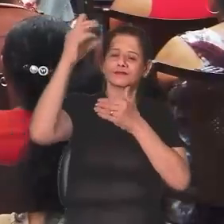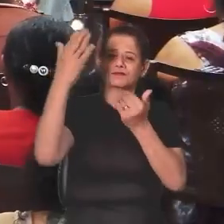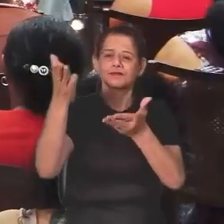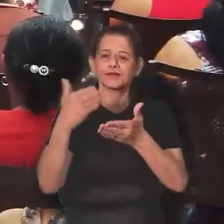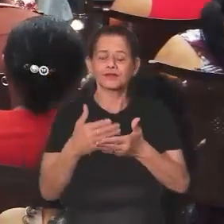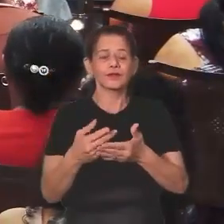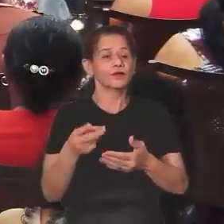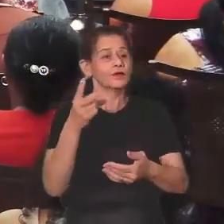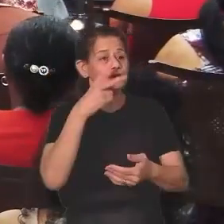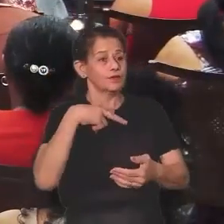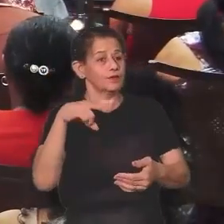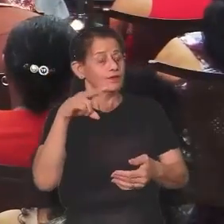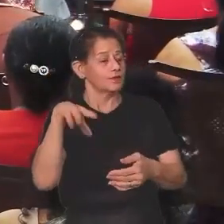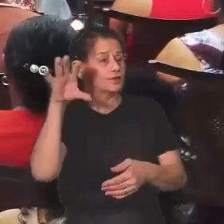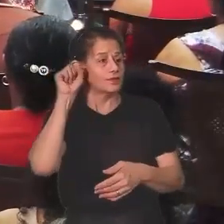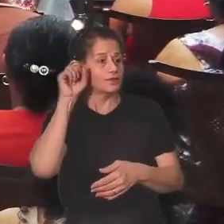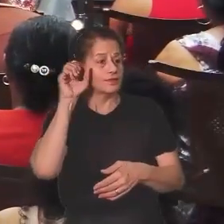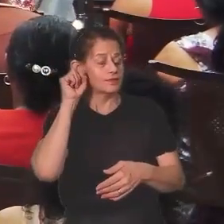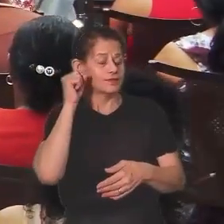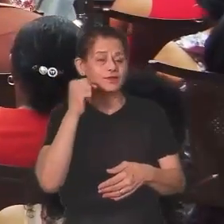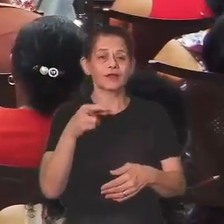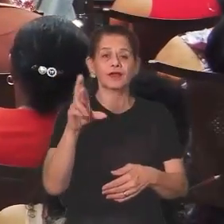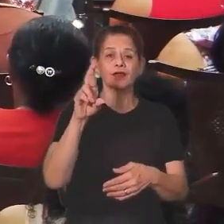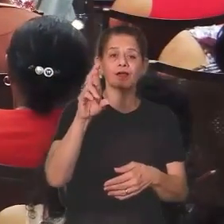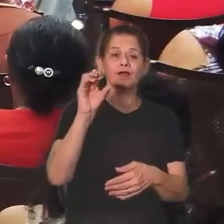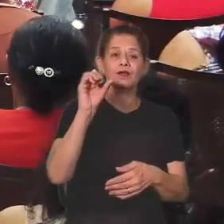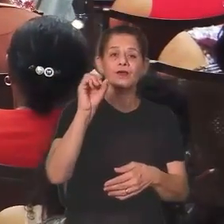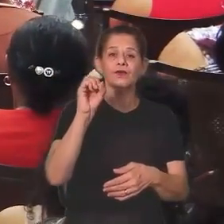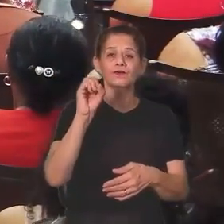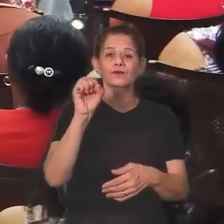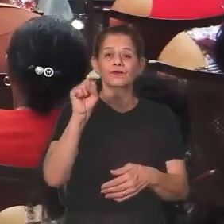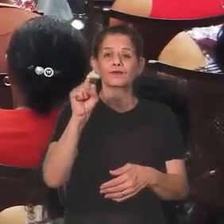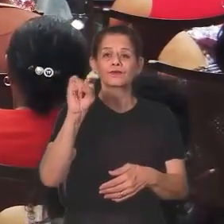Ouvindo o relato da dona Rosinha, né, assim,